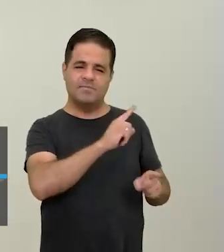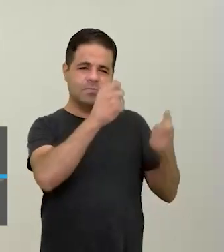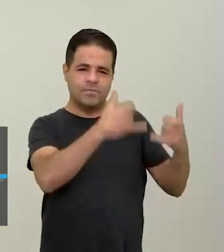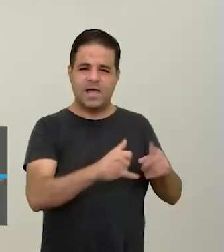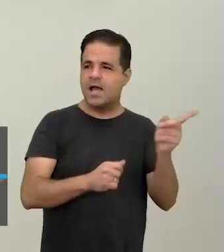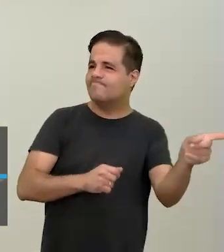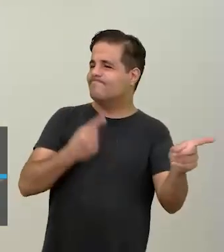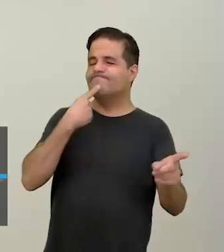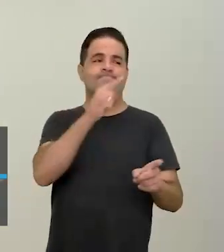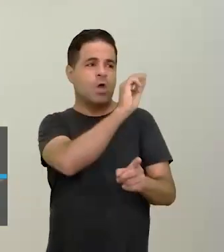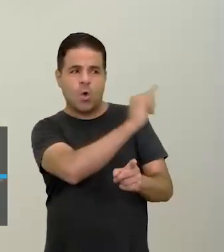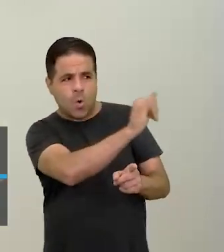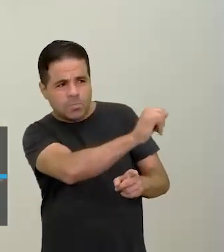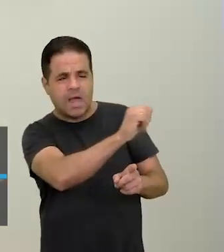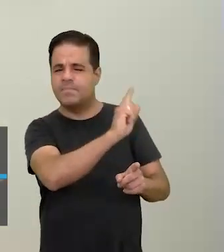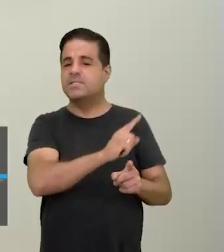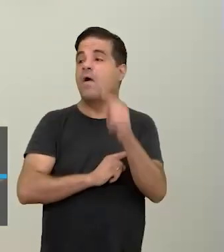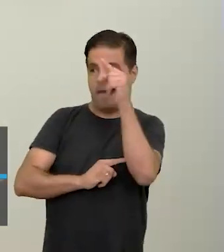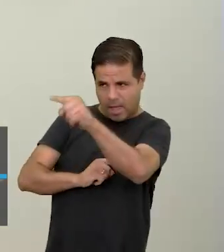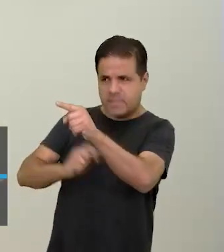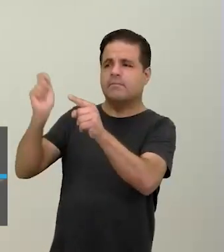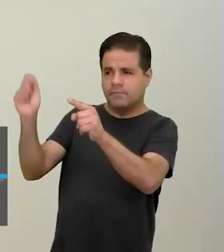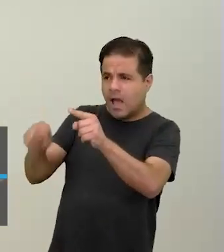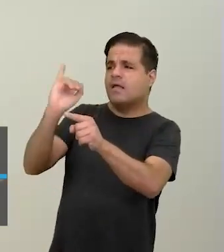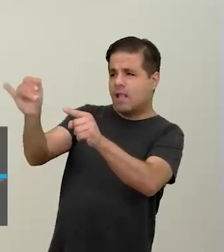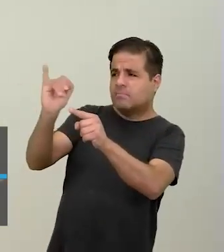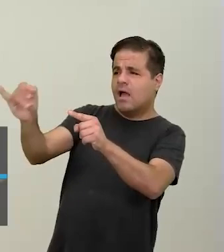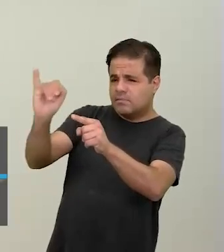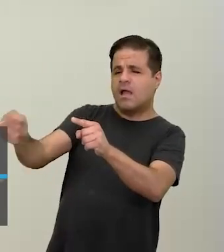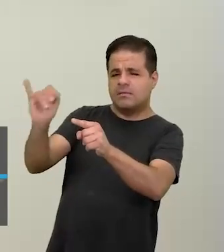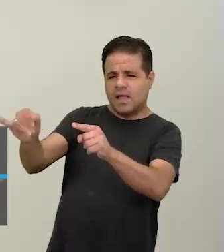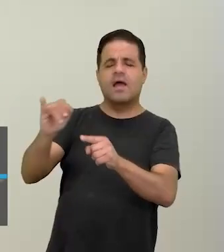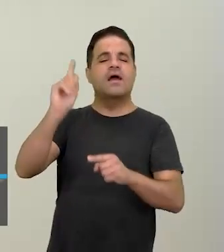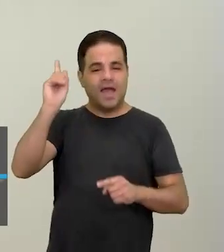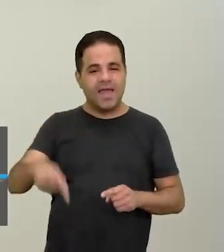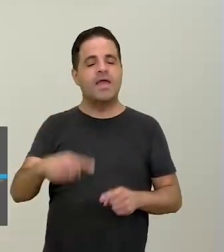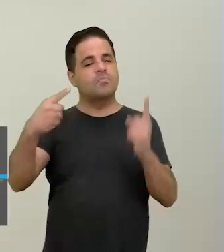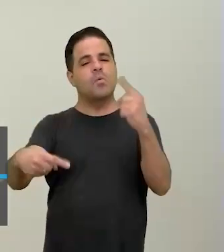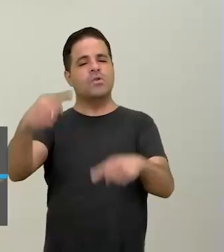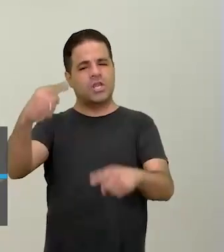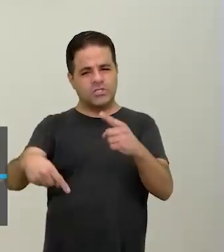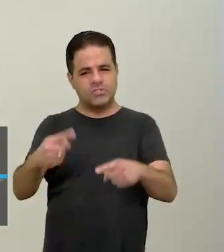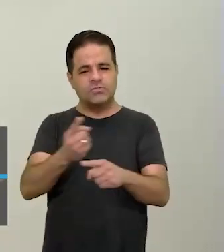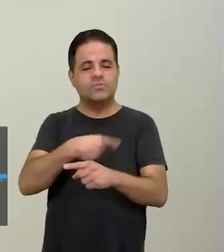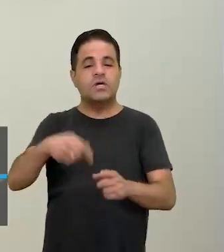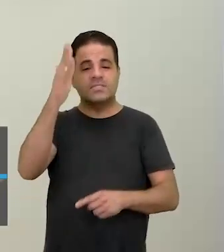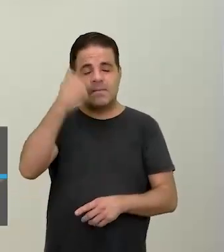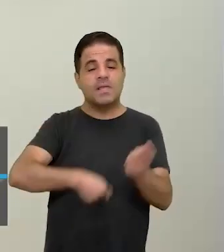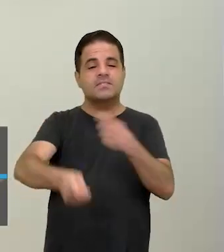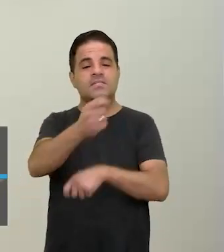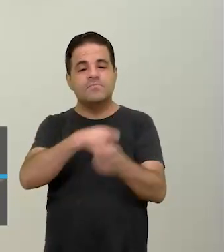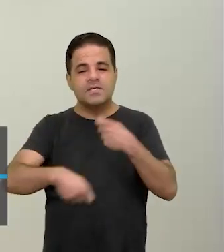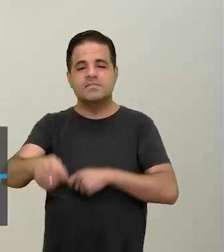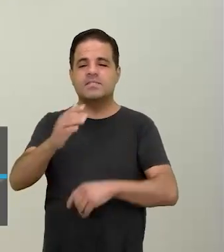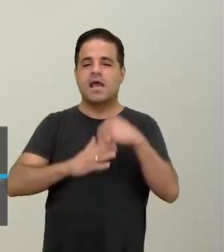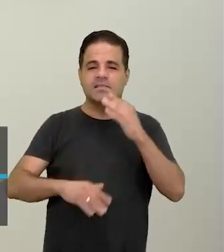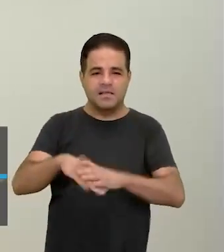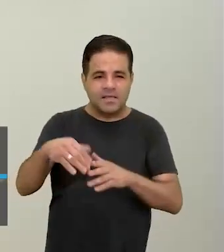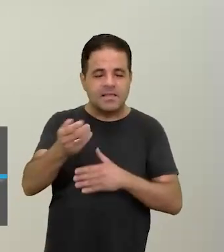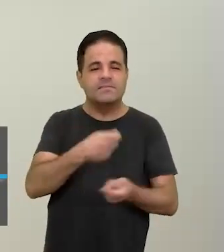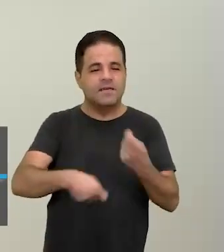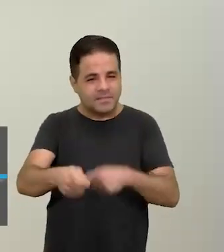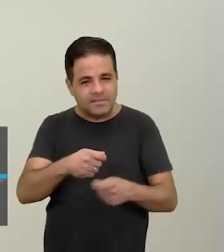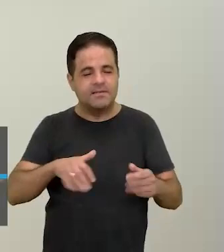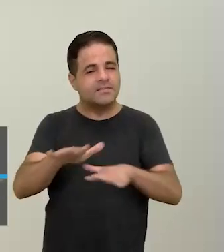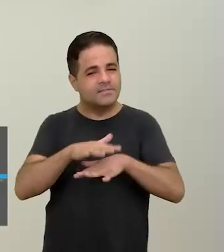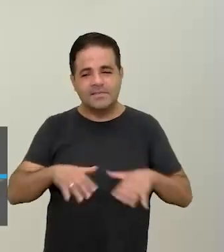daqui, não, esse aqui eu não posso contar para essa pessoa, eu posso contar só para essa. Isso é ser político. É a gente administrar as nossas relações para que